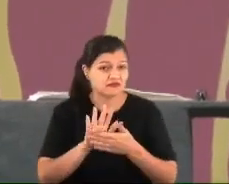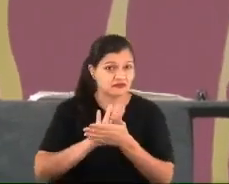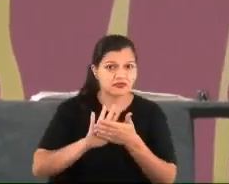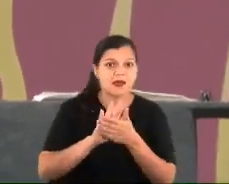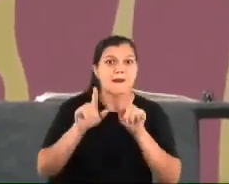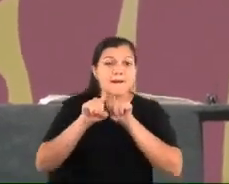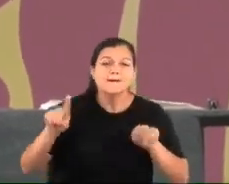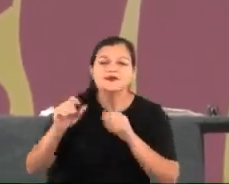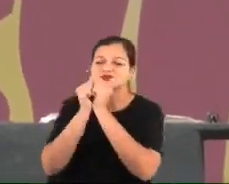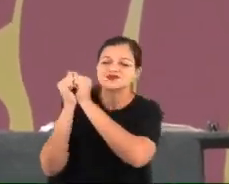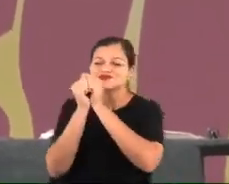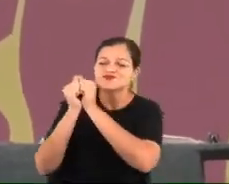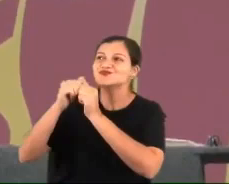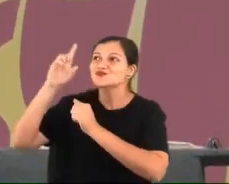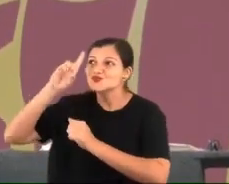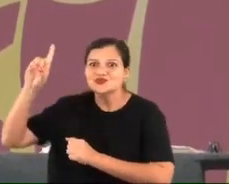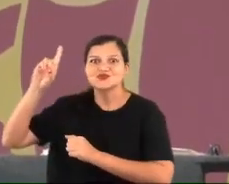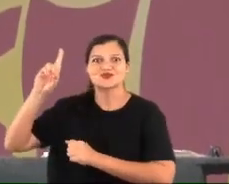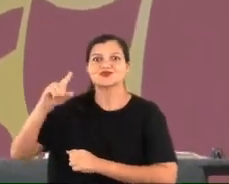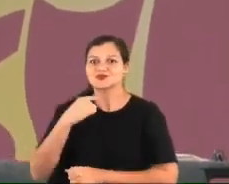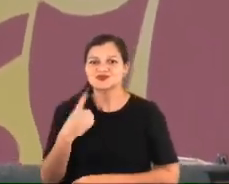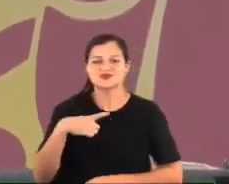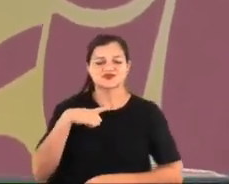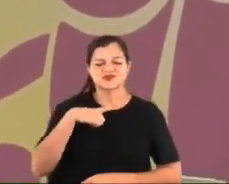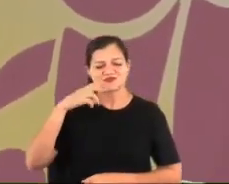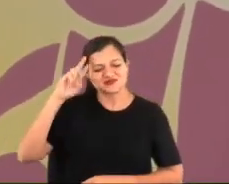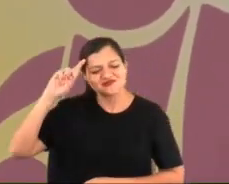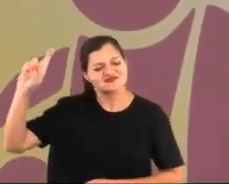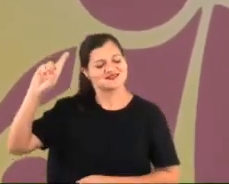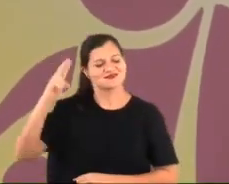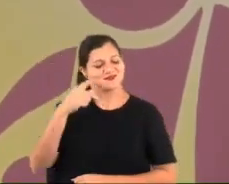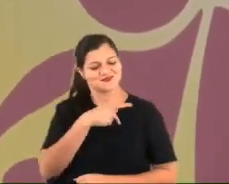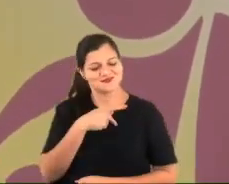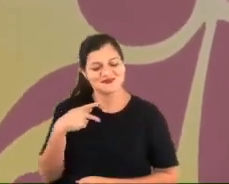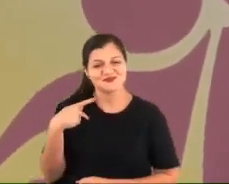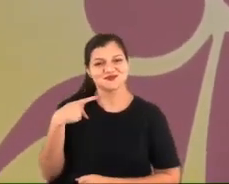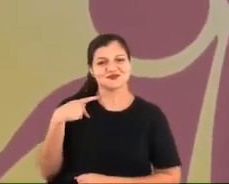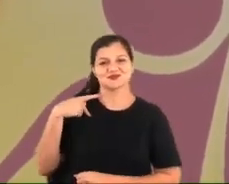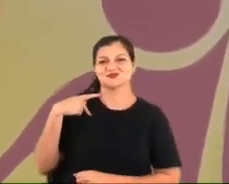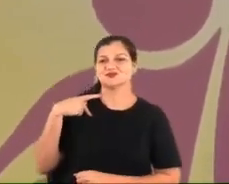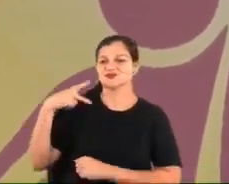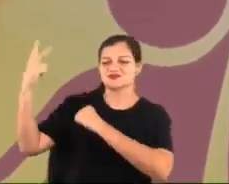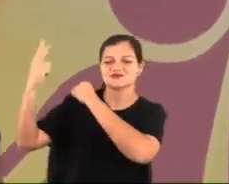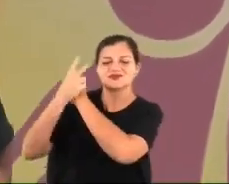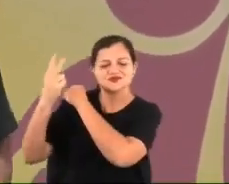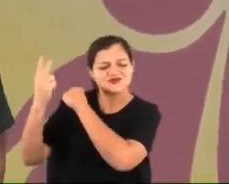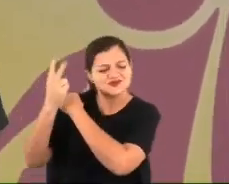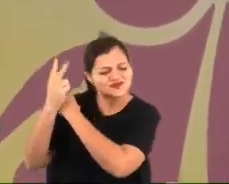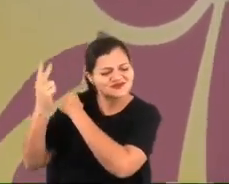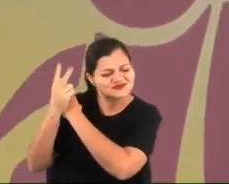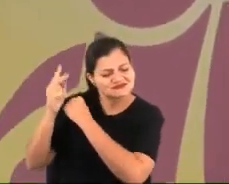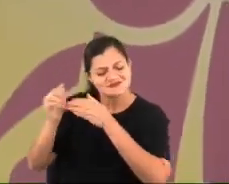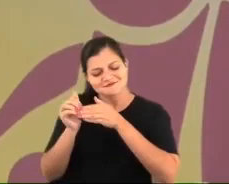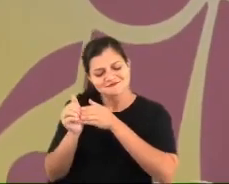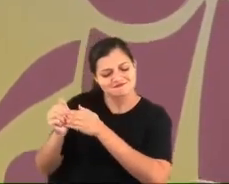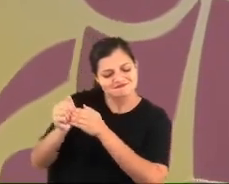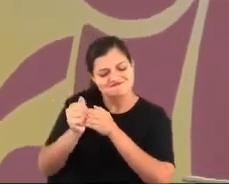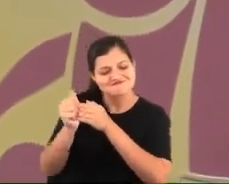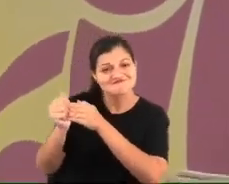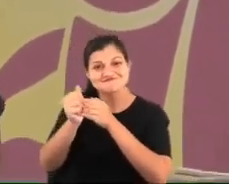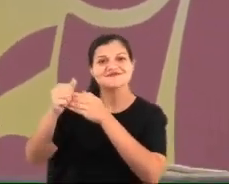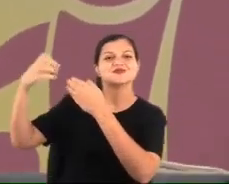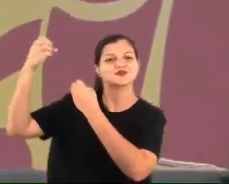nós temos um Senhor e pastor que nos guia, que nos protege, nos ensina, enfim, nos